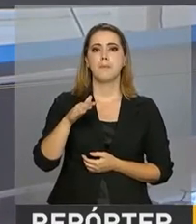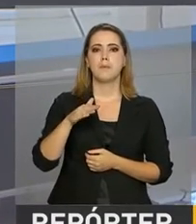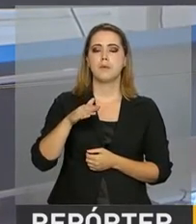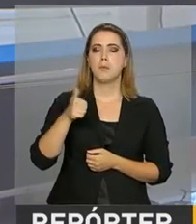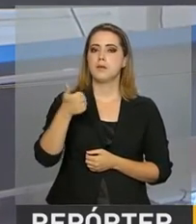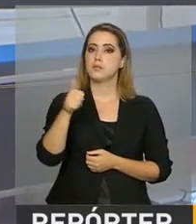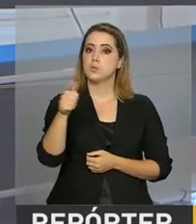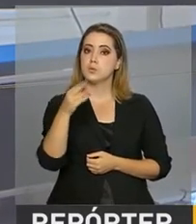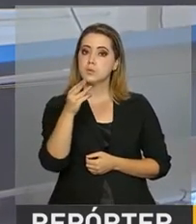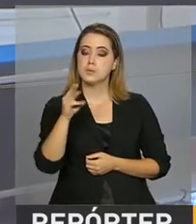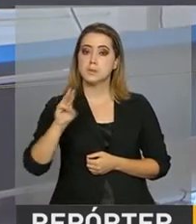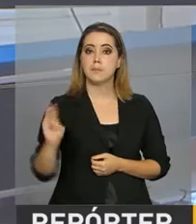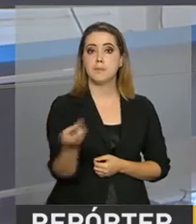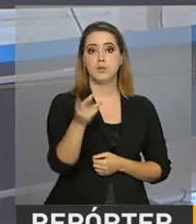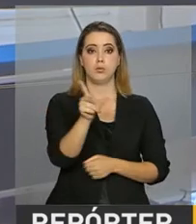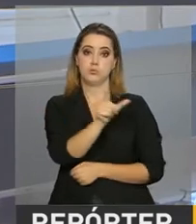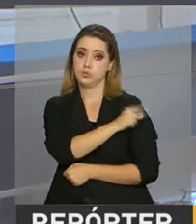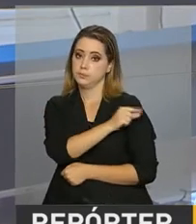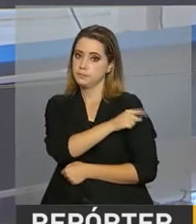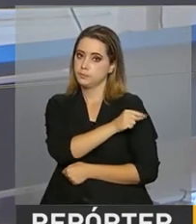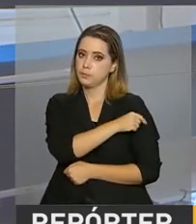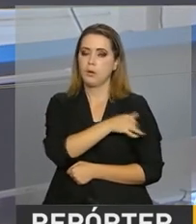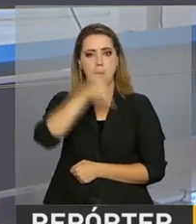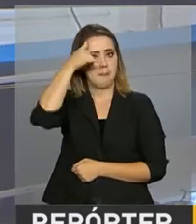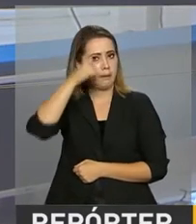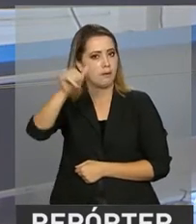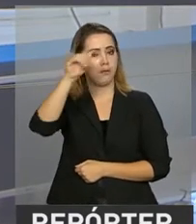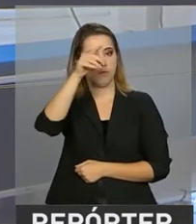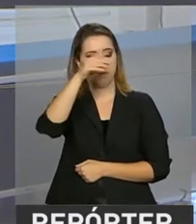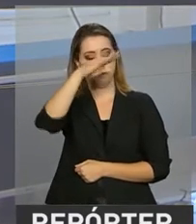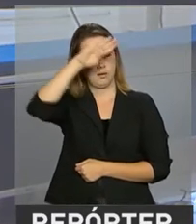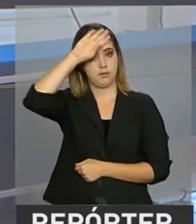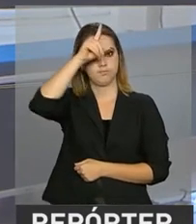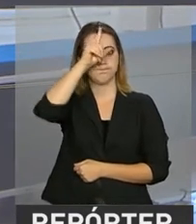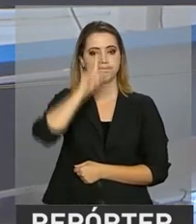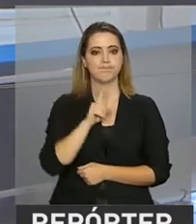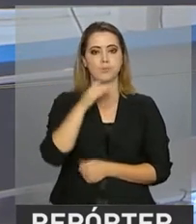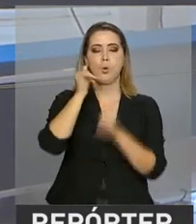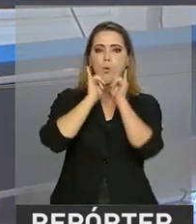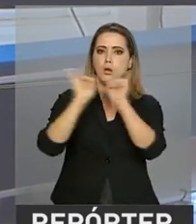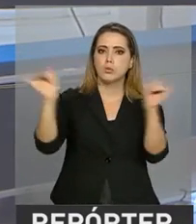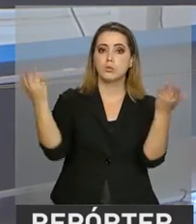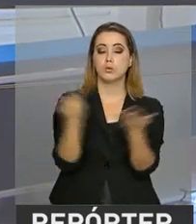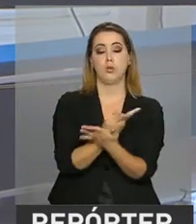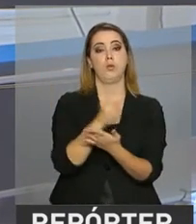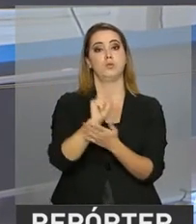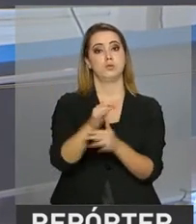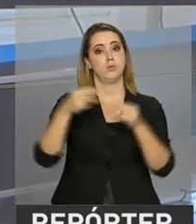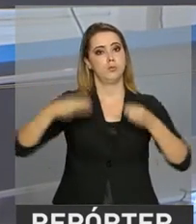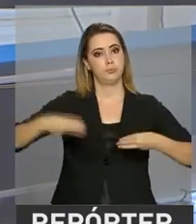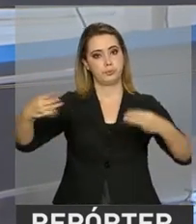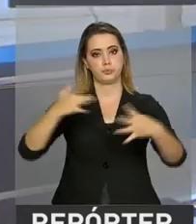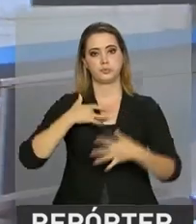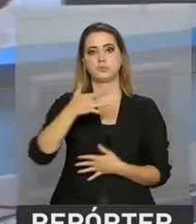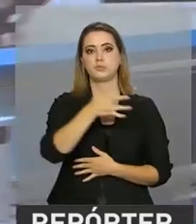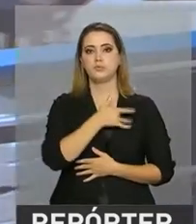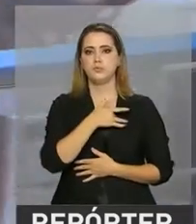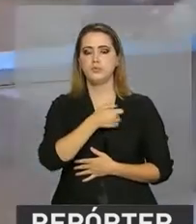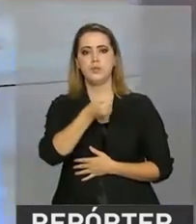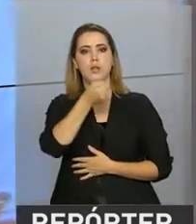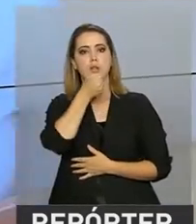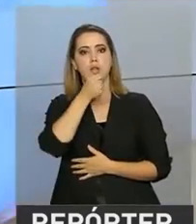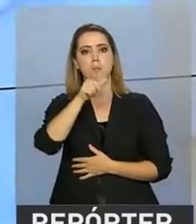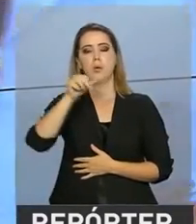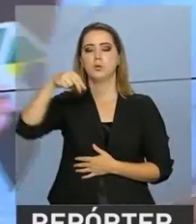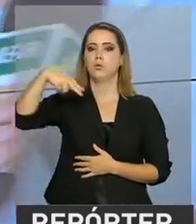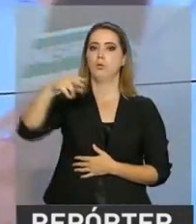e meio de vacinas vão garantir o combate à febre amarela o anúncio foi feito agora há pouco pelo ministério da saúde a resposta chegou na